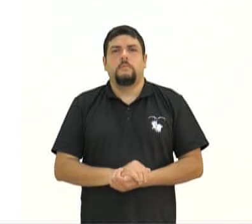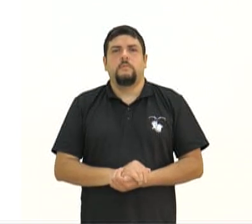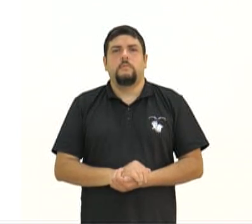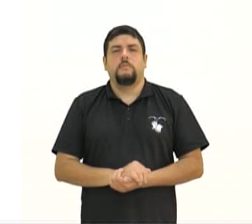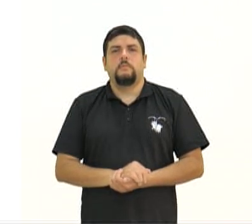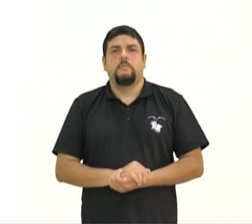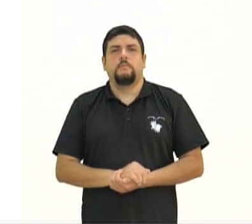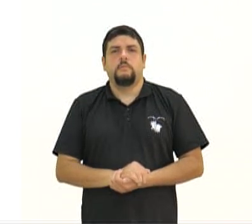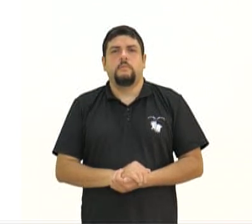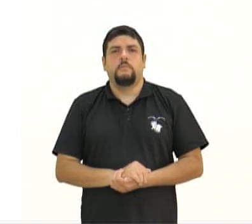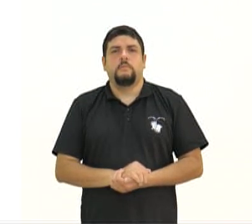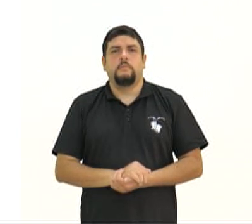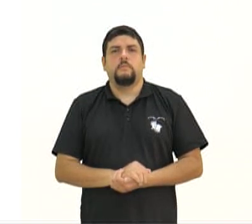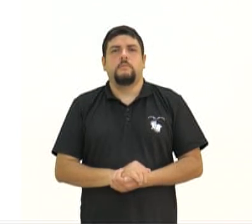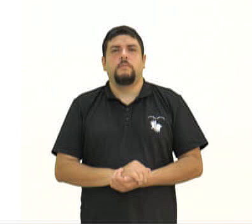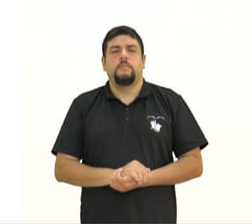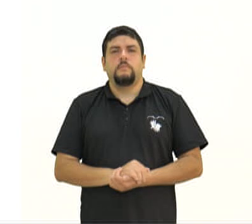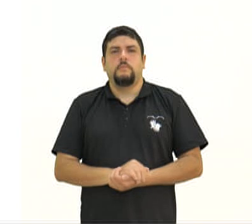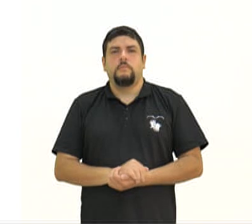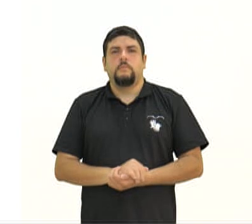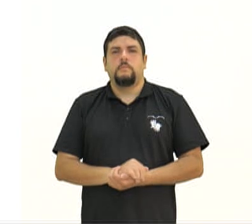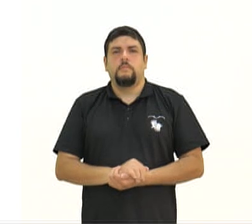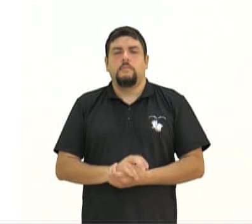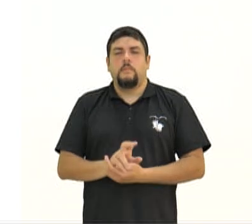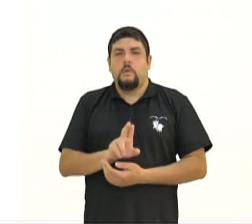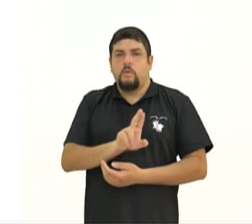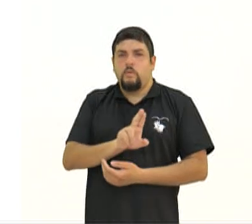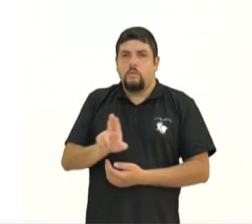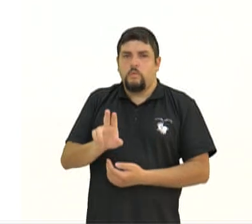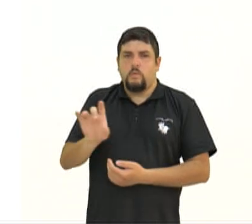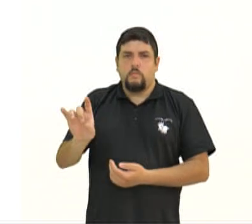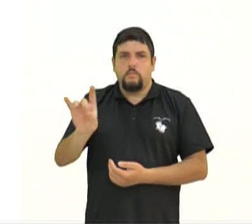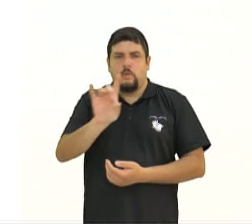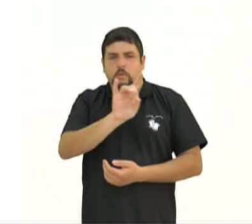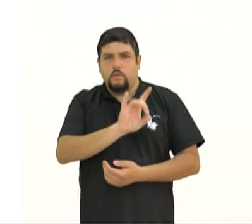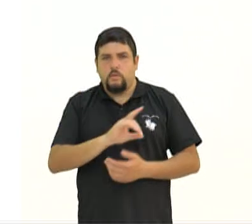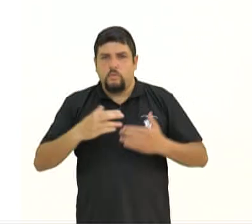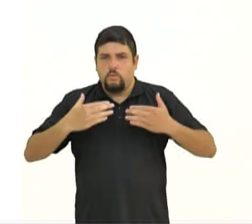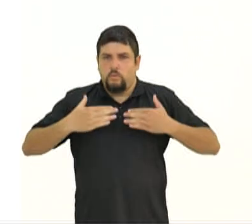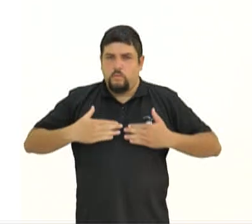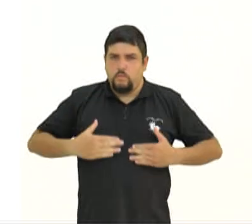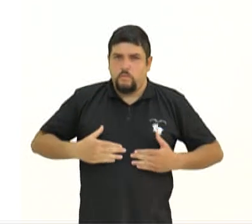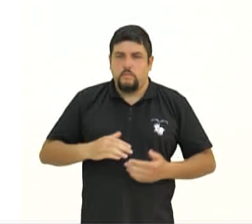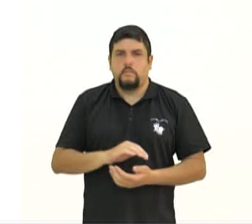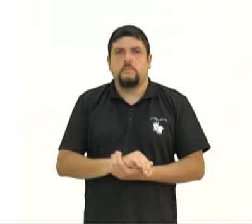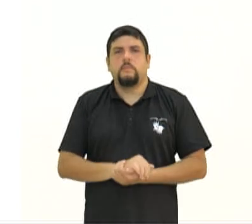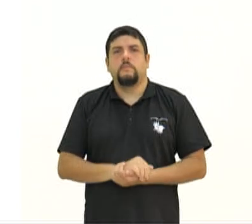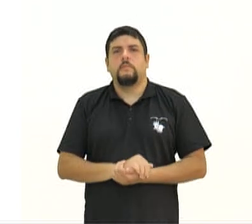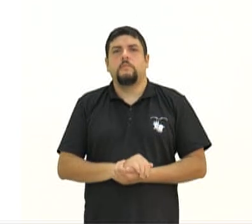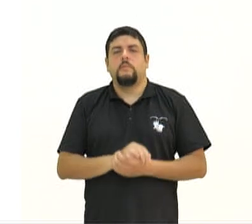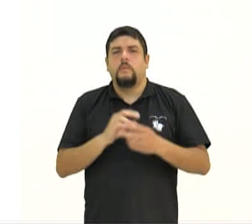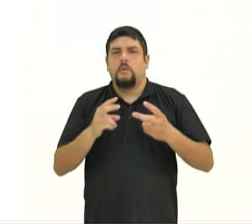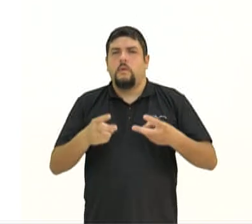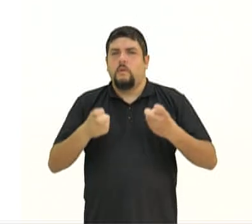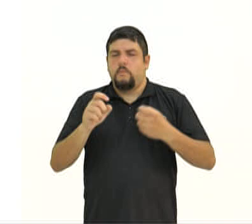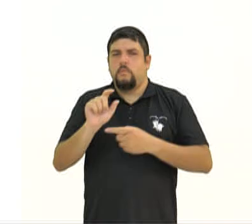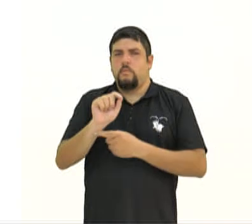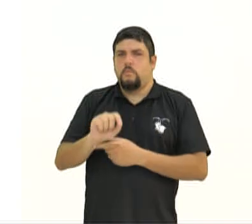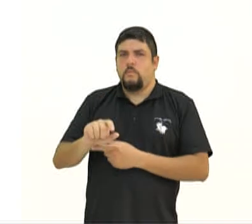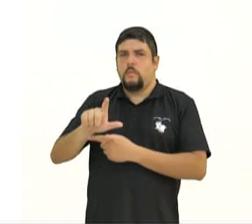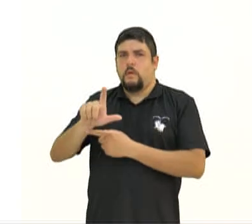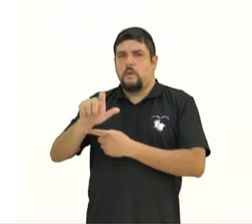nariz, la frente, que é a testa. Eu quero retornar aqui com vocês, observem la nariz, né? Em